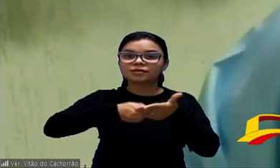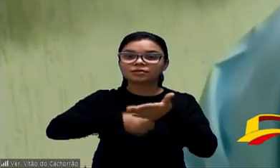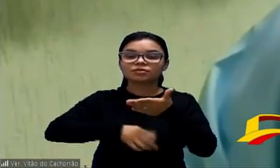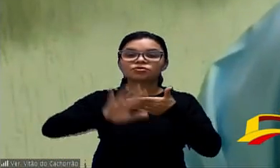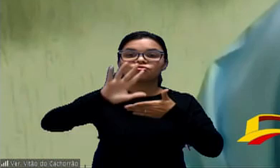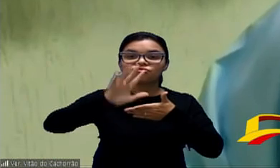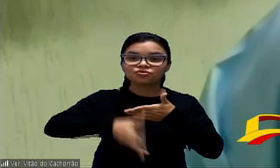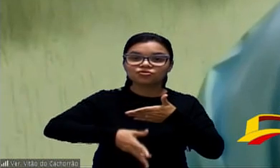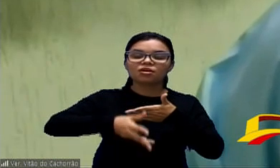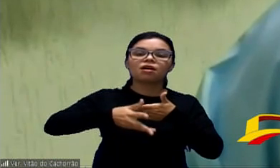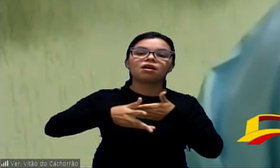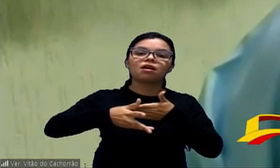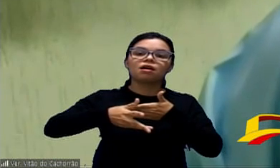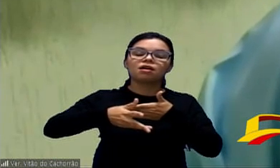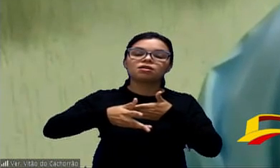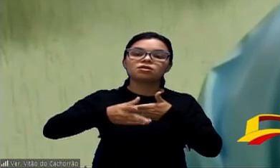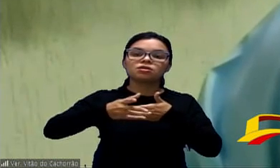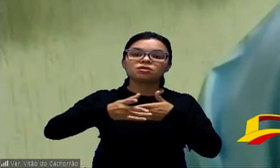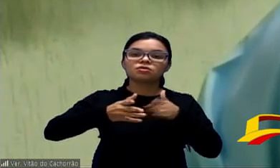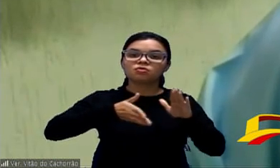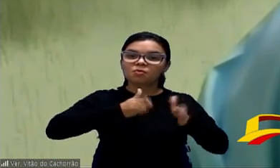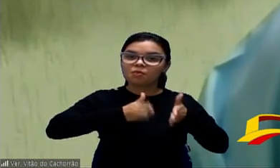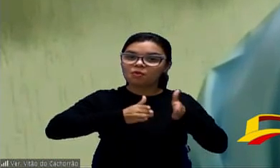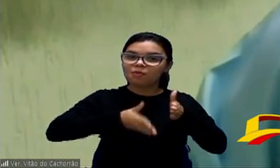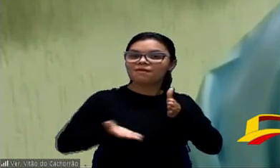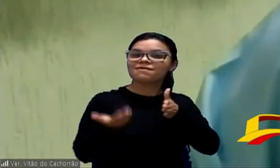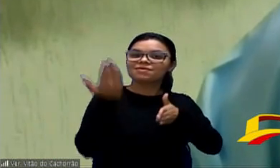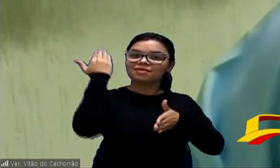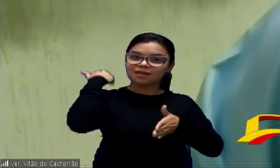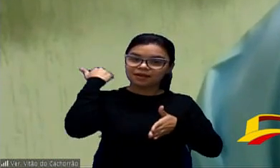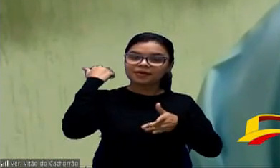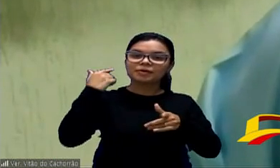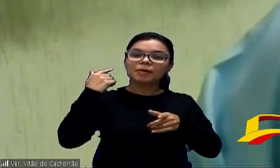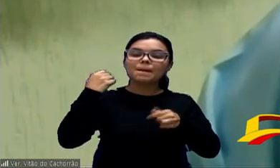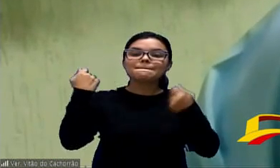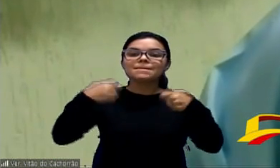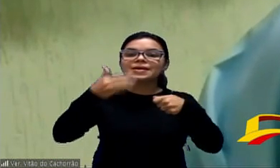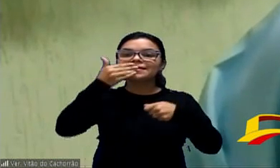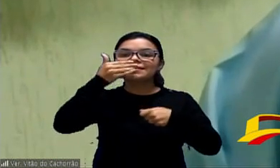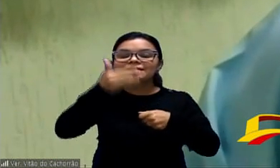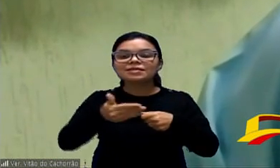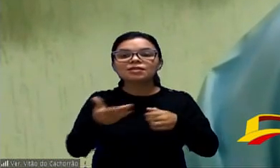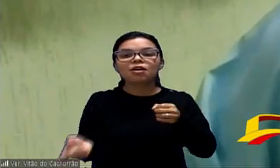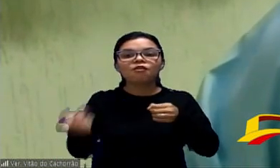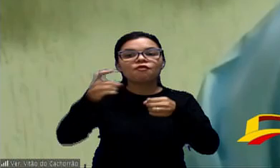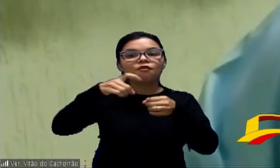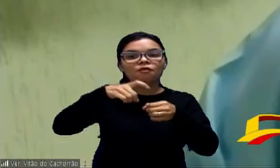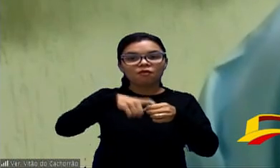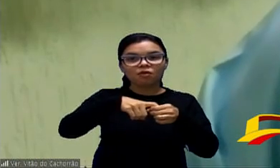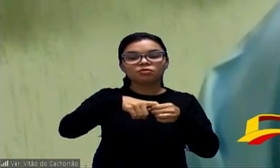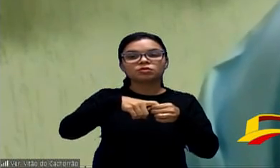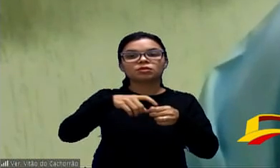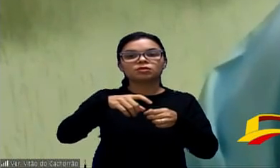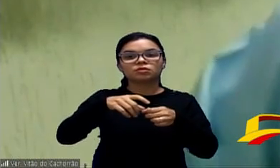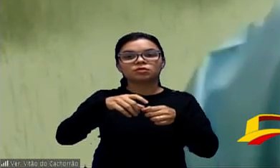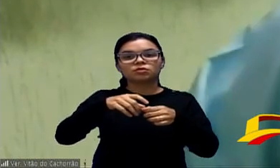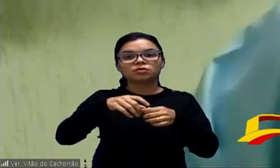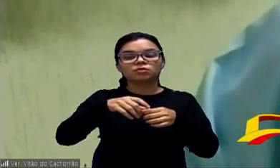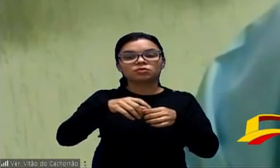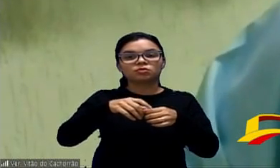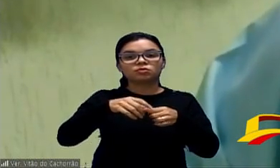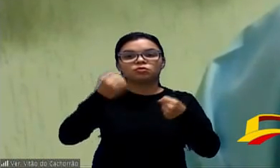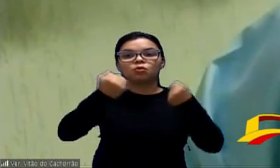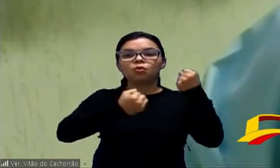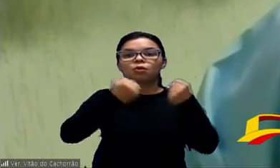passado, pedindo a volta do castramóvel, e nem Crespo, nem Jaqueline atendeu. Espero que o prefeito